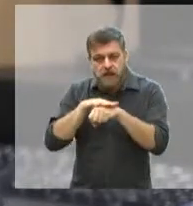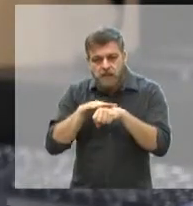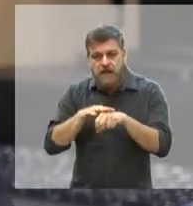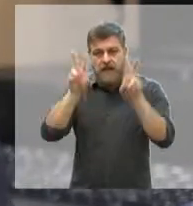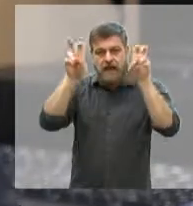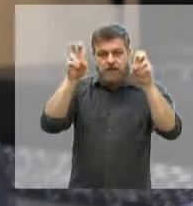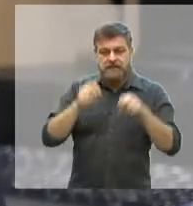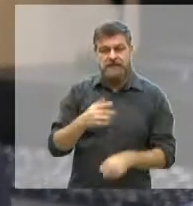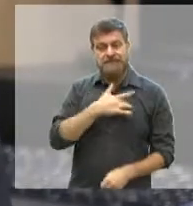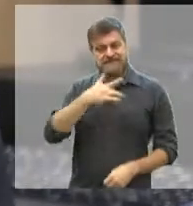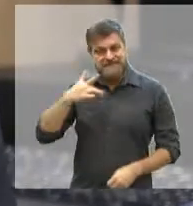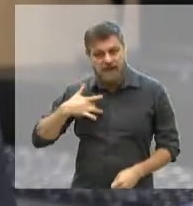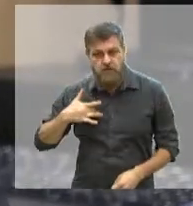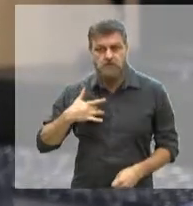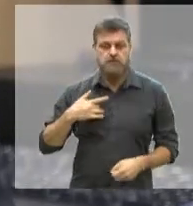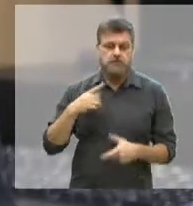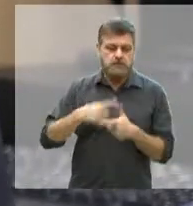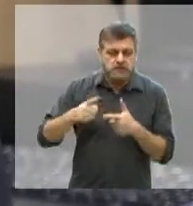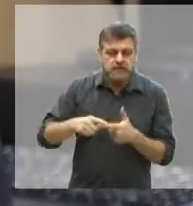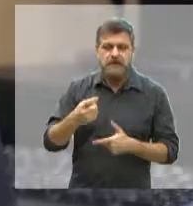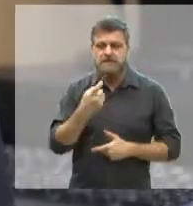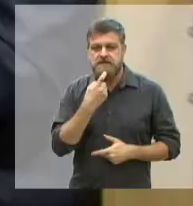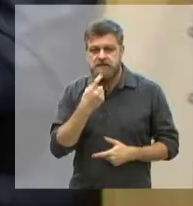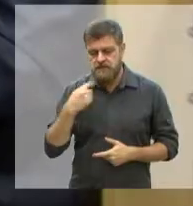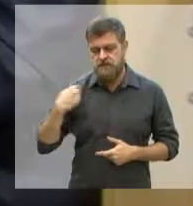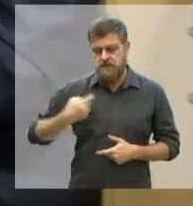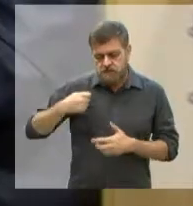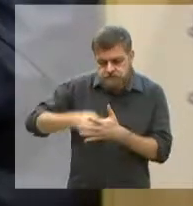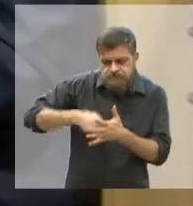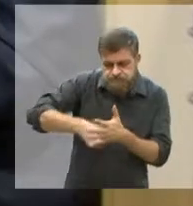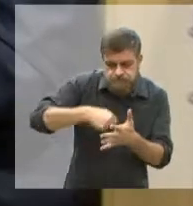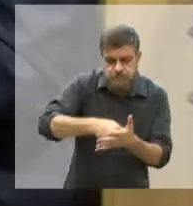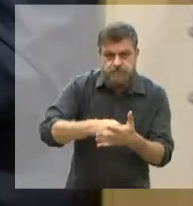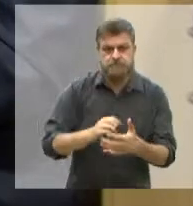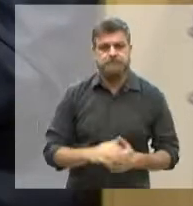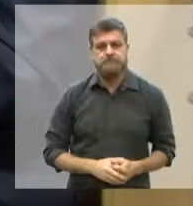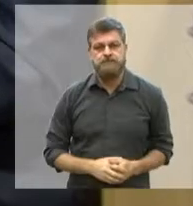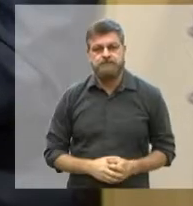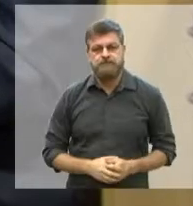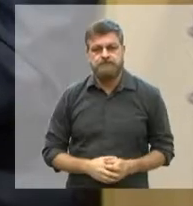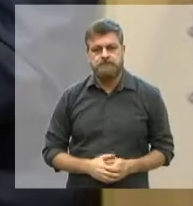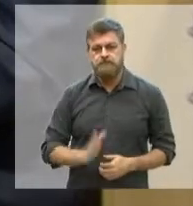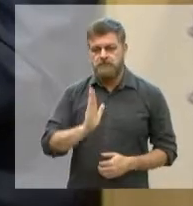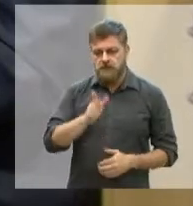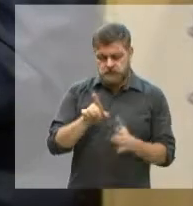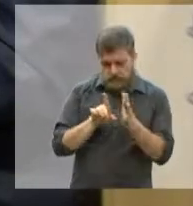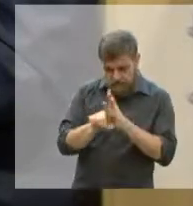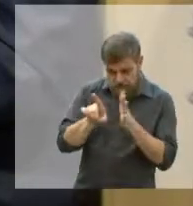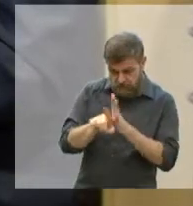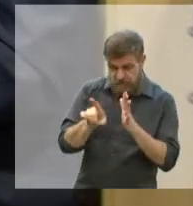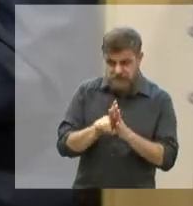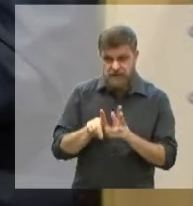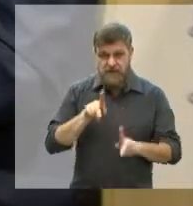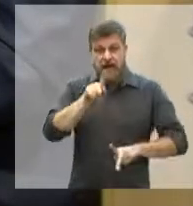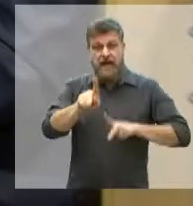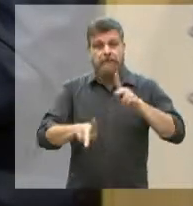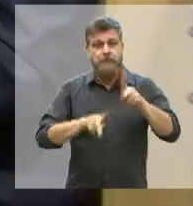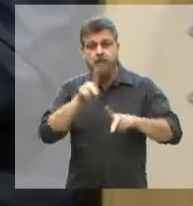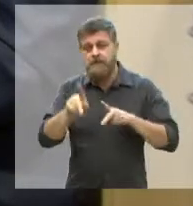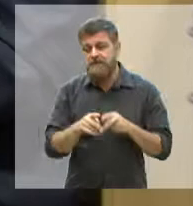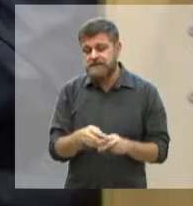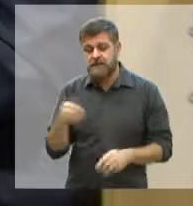da saúde e várias outras áreas nas quais o nosso mandato atua. Então, vereador, já pegando esse gancho, para o senhor a participação da população